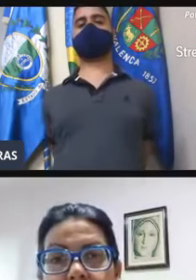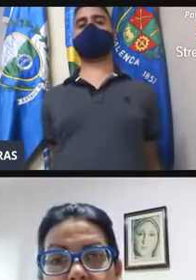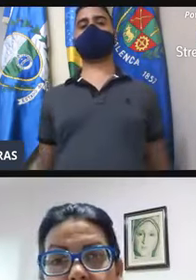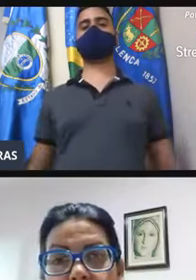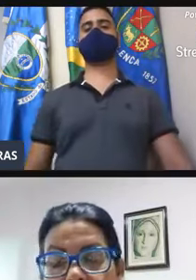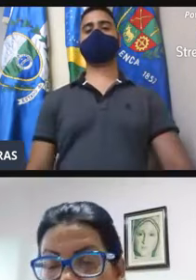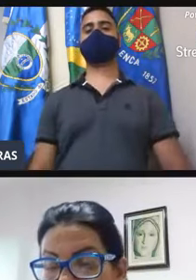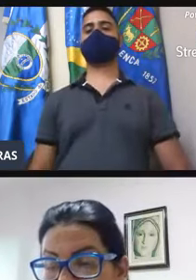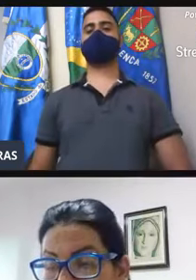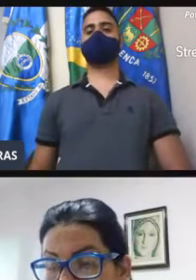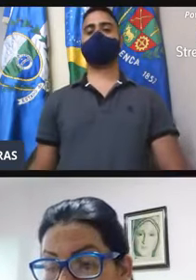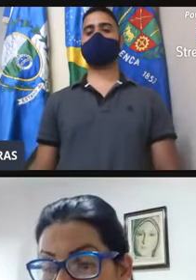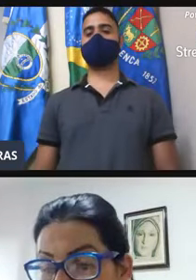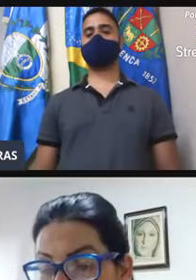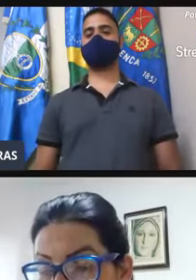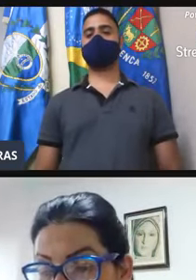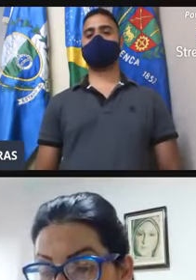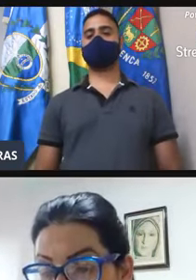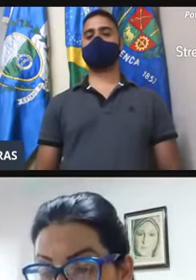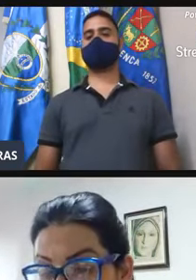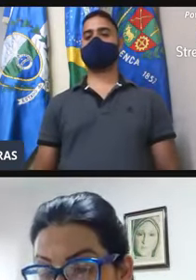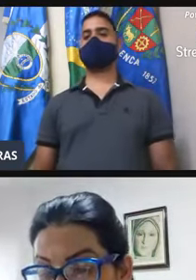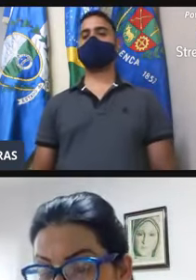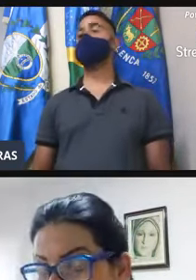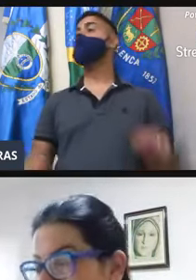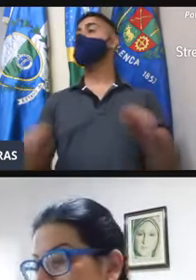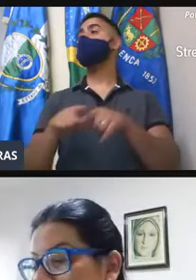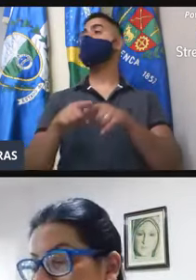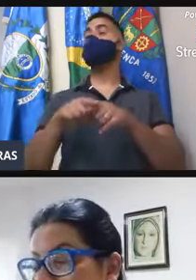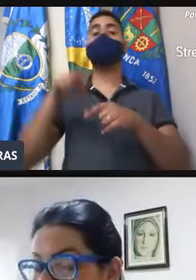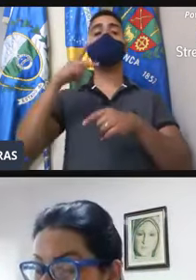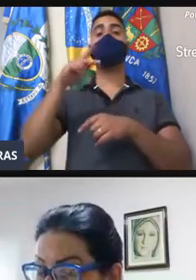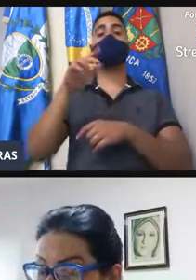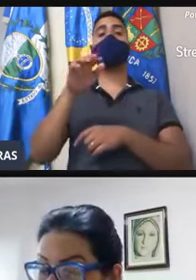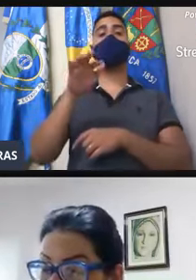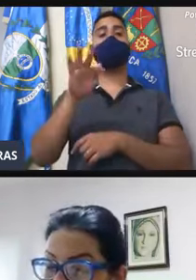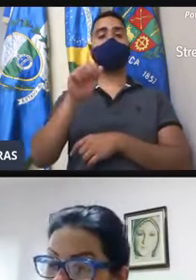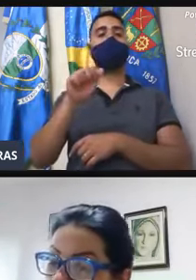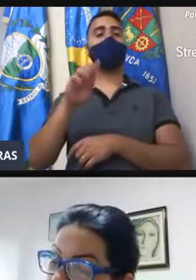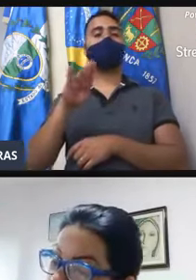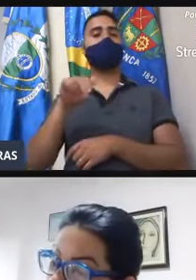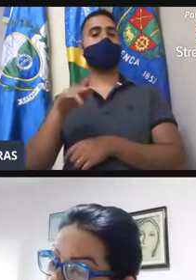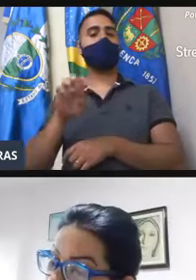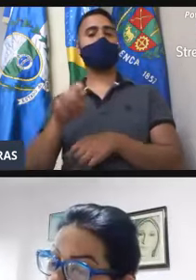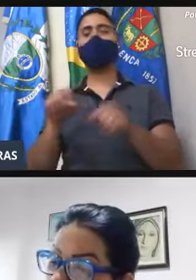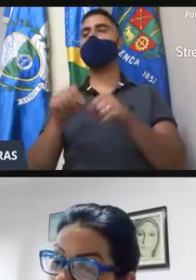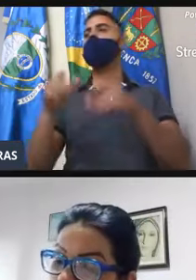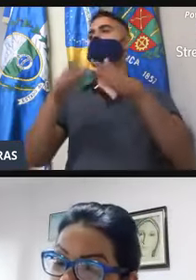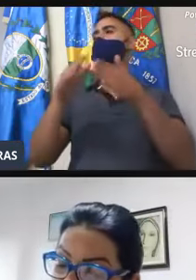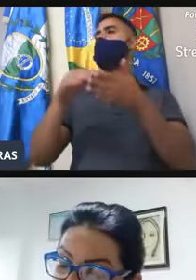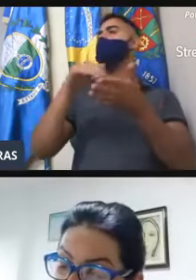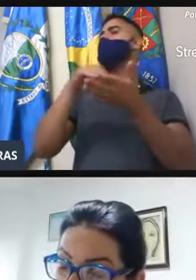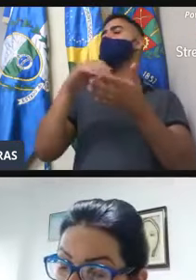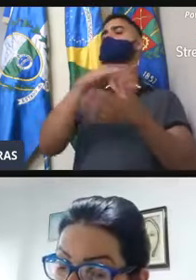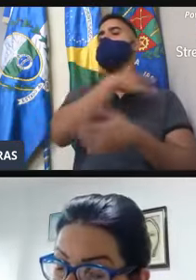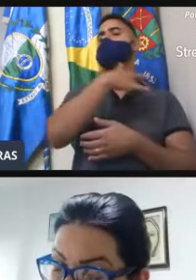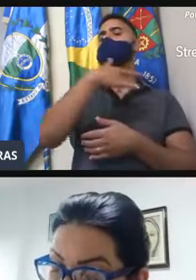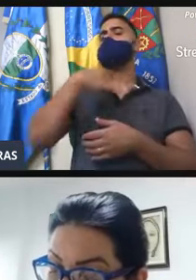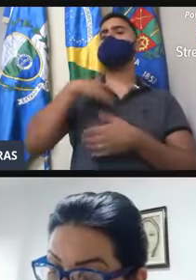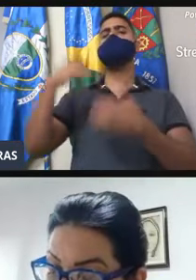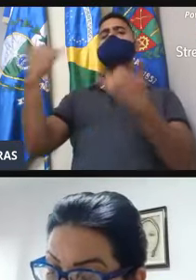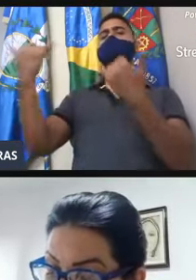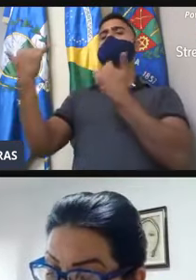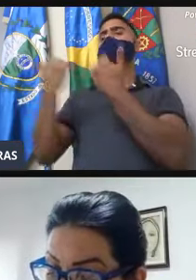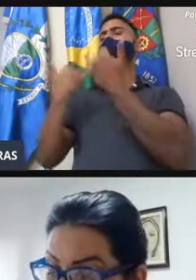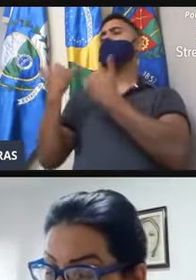Requerimento também da vereadora Fabiane. Ela requer a secretária de Saúde, informações sobre